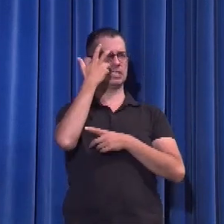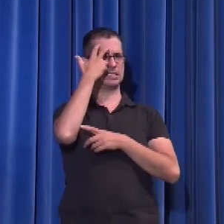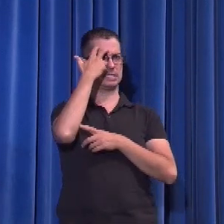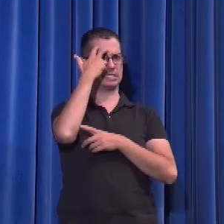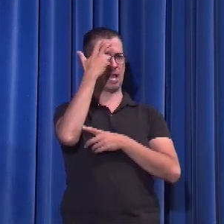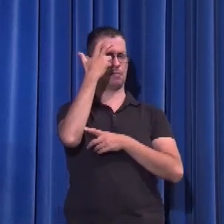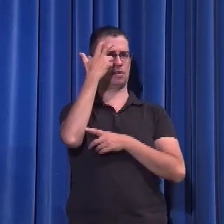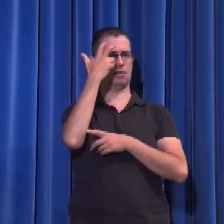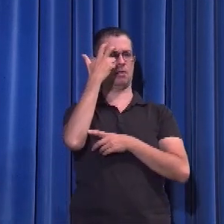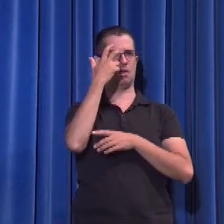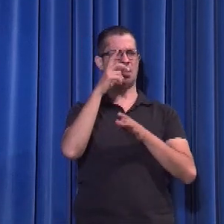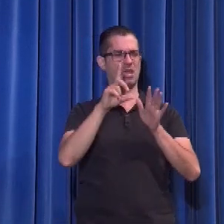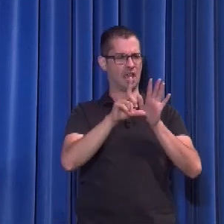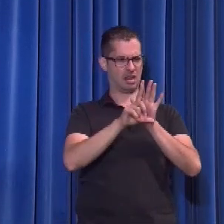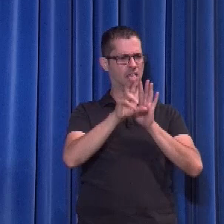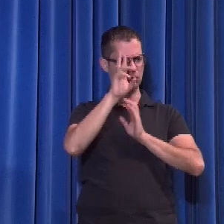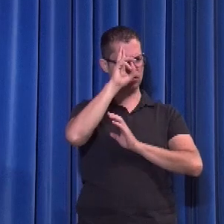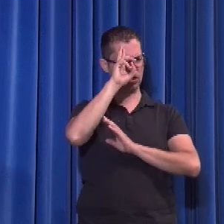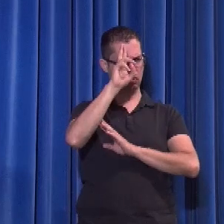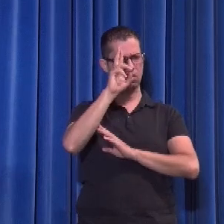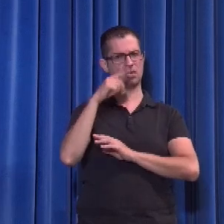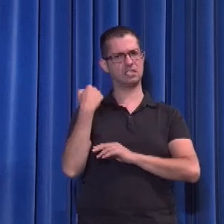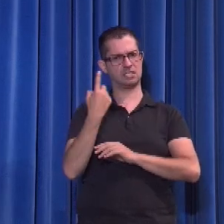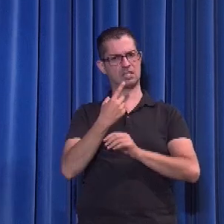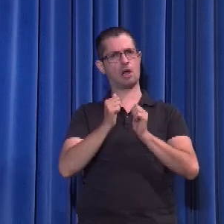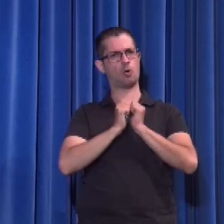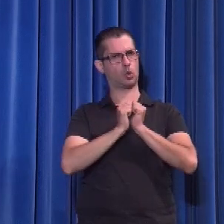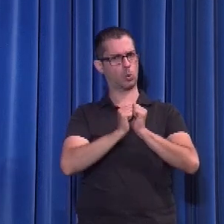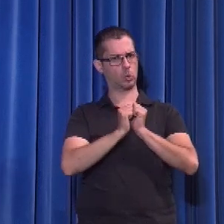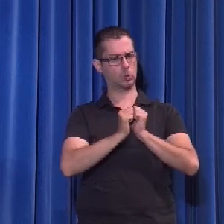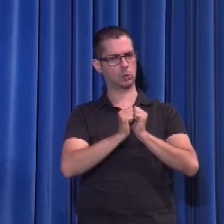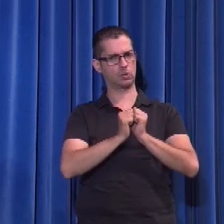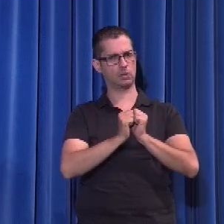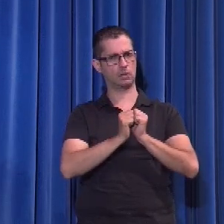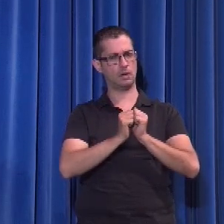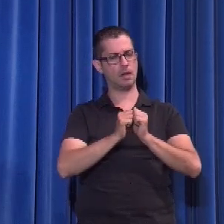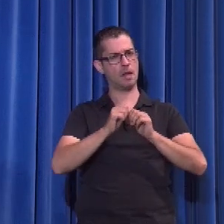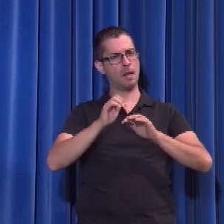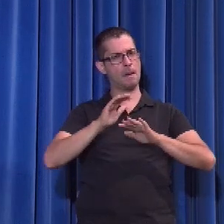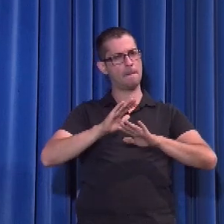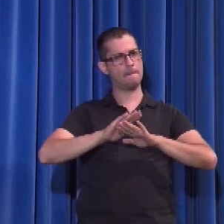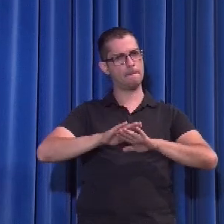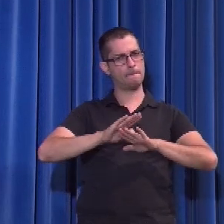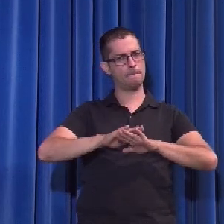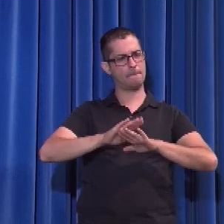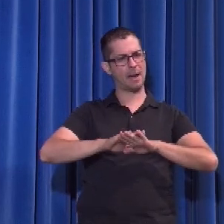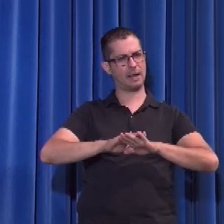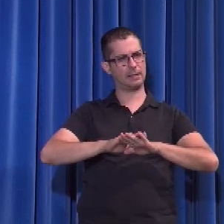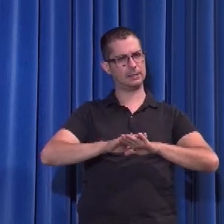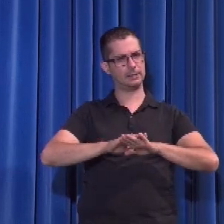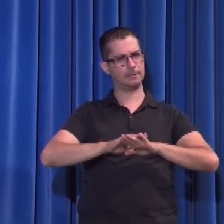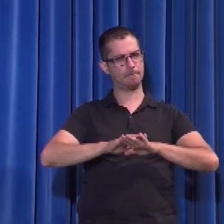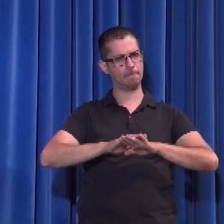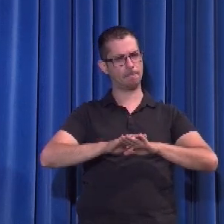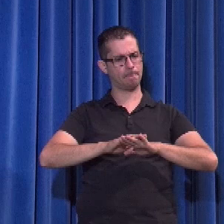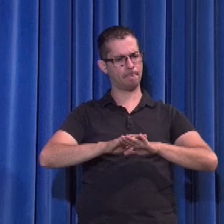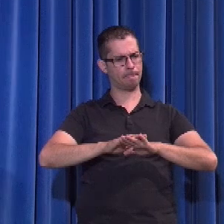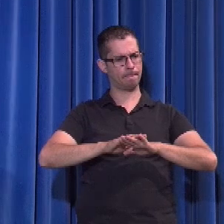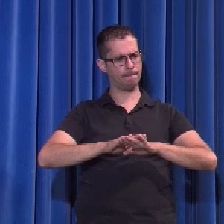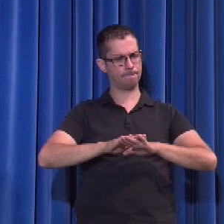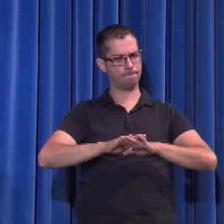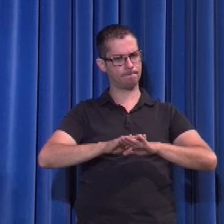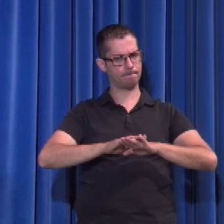está conosco? Com efeito, a falsa pena dos escribas a converteu em